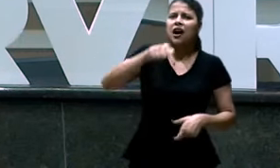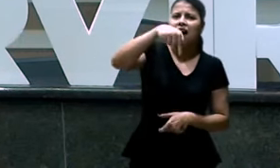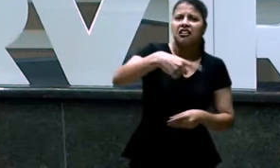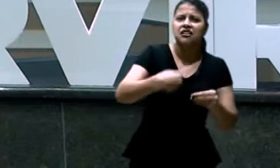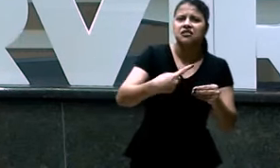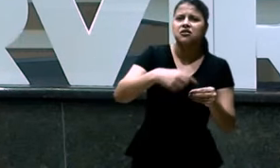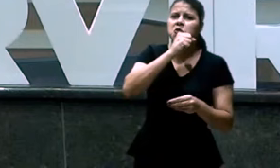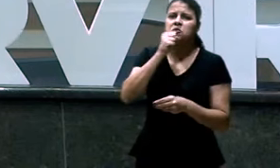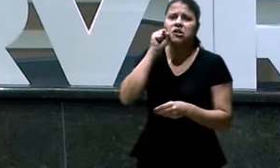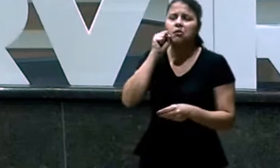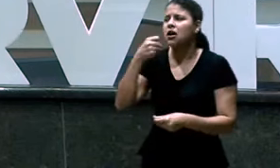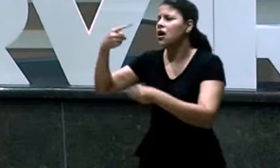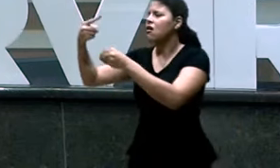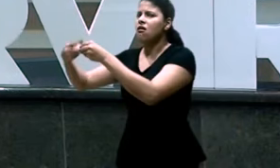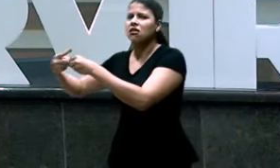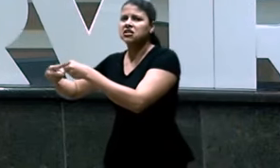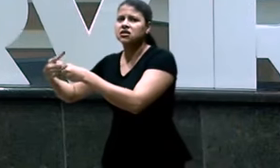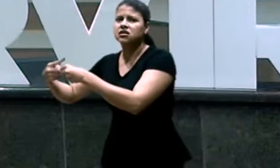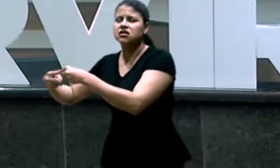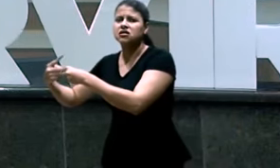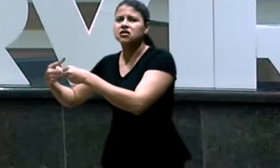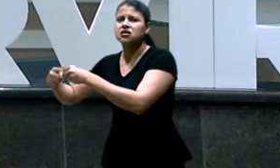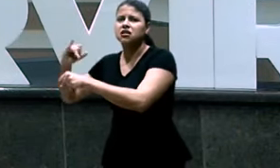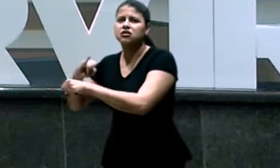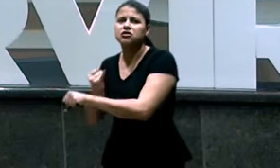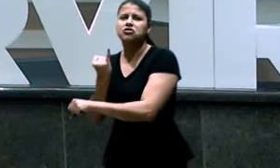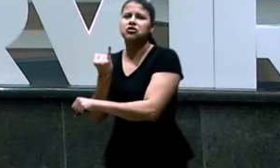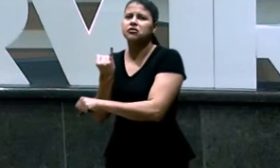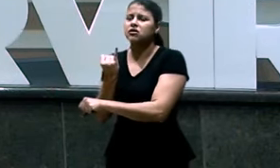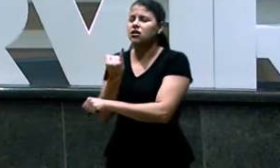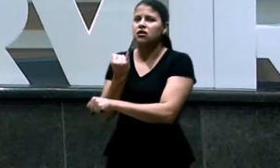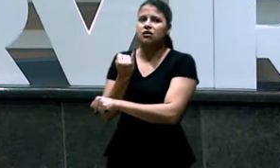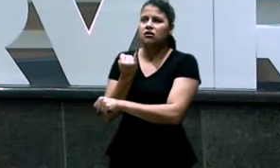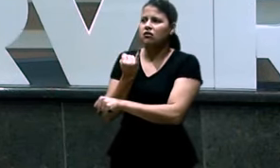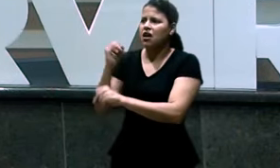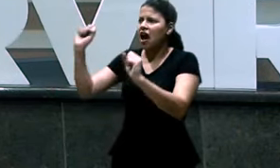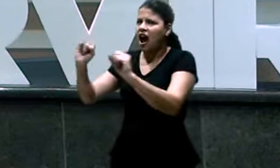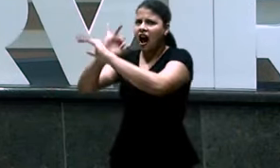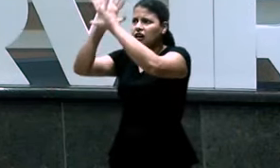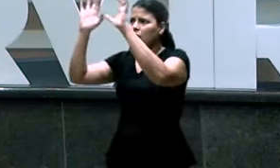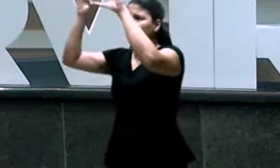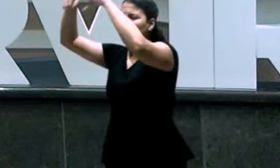E eu mudei de endereço há 400 anos, também não é mais lá que a glória vai descer, em Jerusalém.